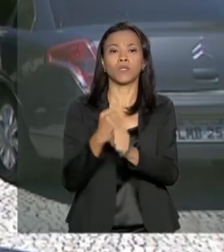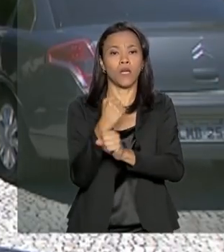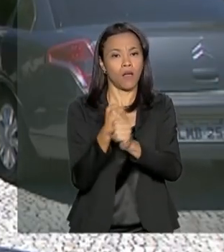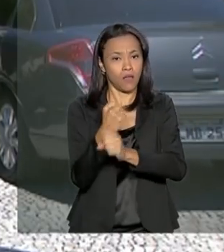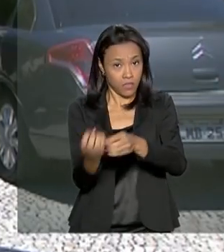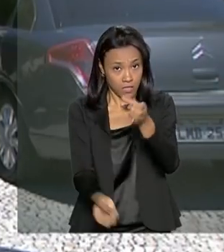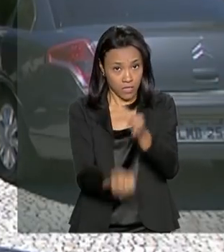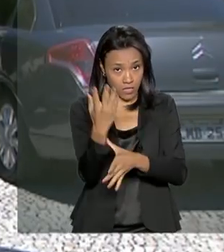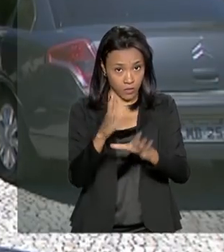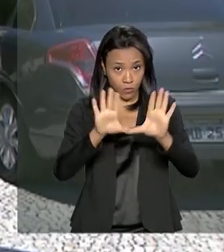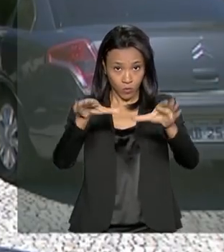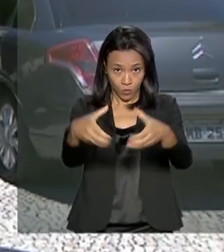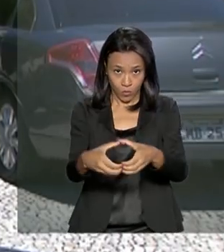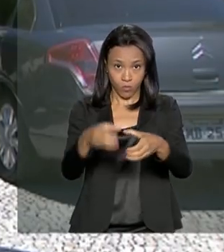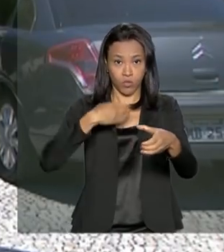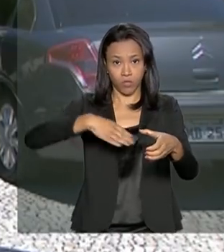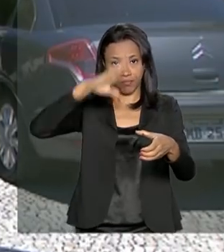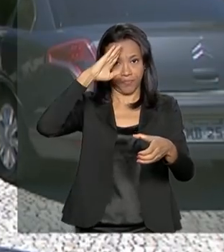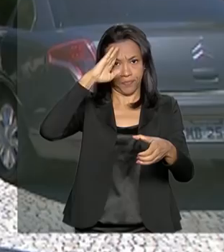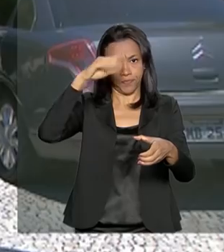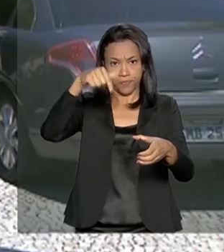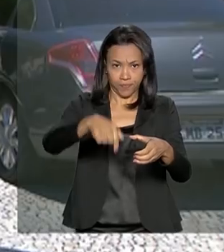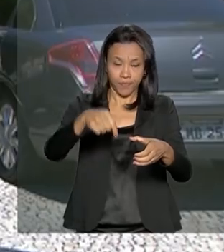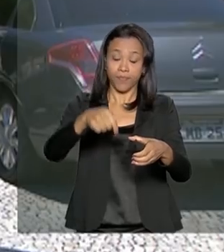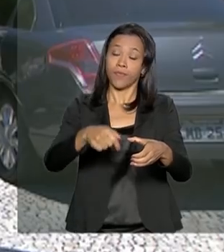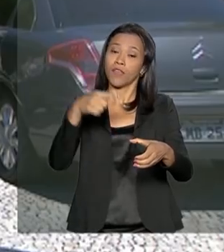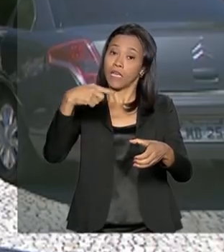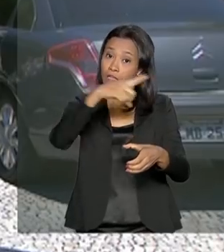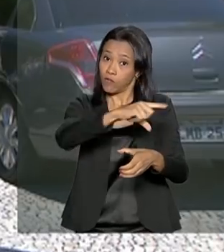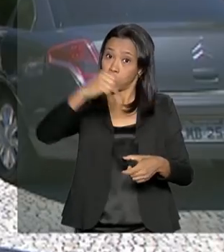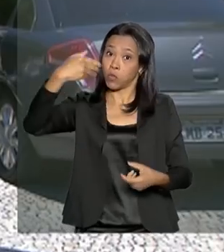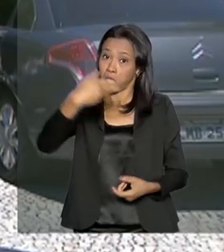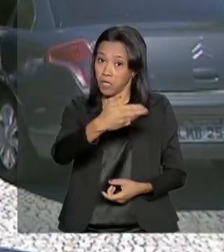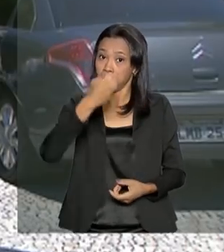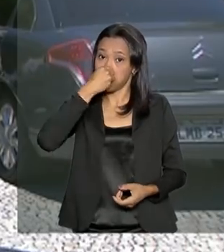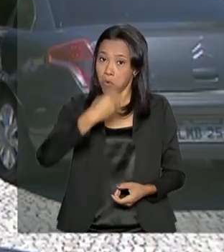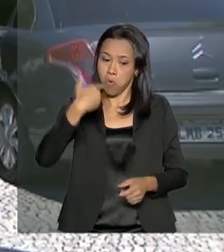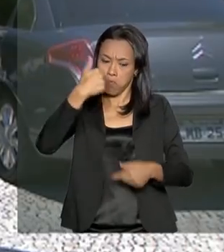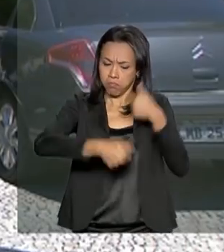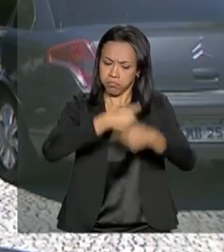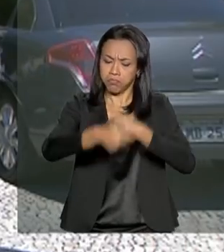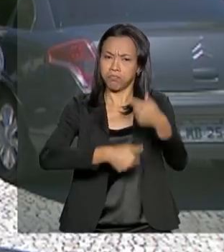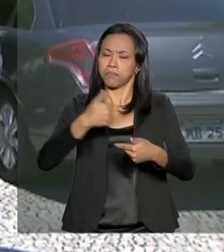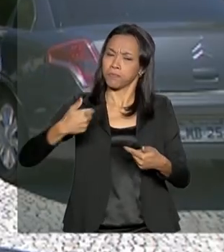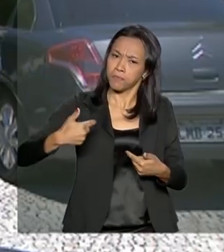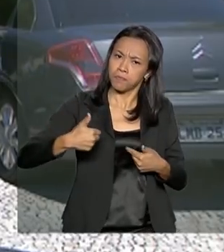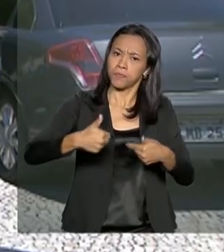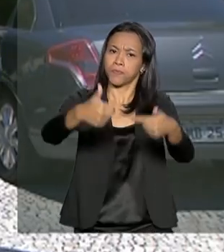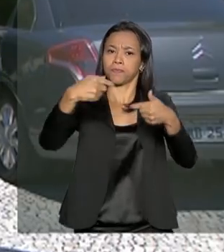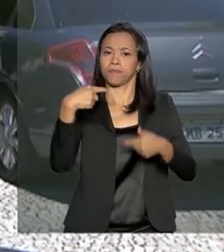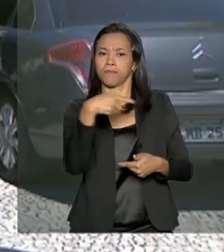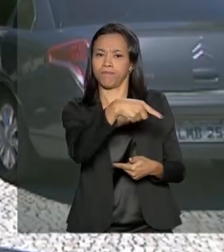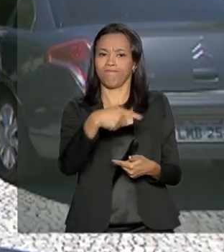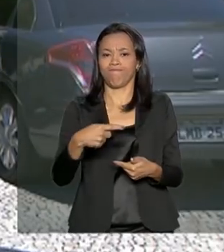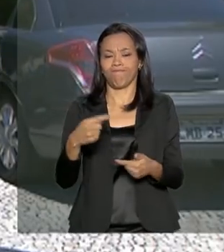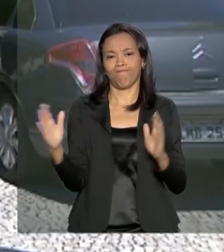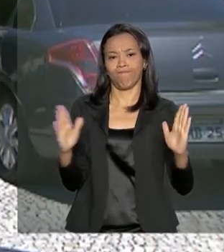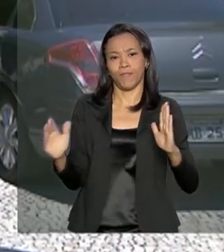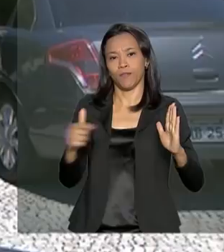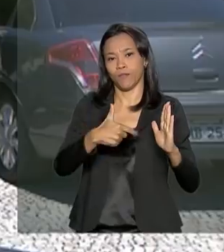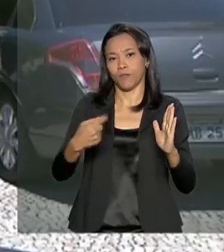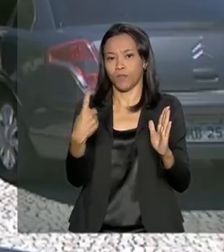corpo de fuzileiros navais e por ter sido escolhido o Praça que mais se destacou aqui no corpo de fuzileiros no ano de